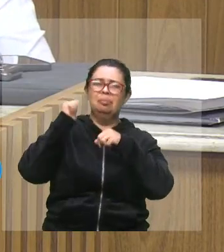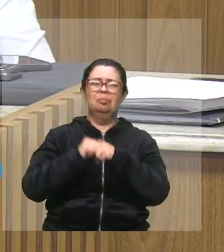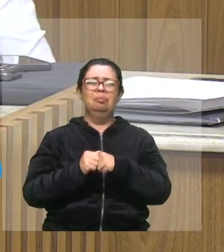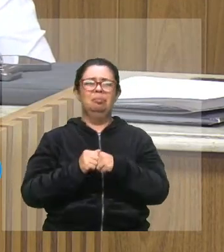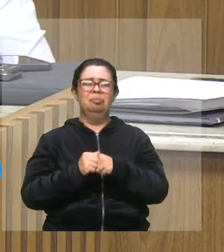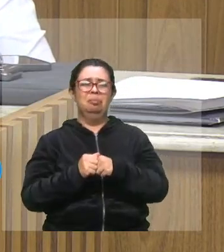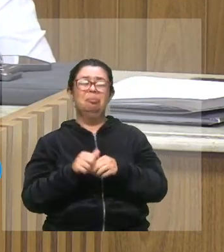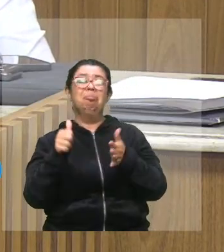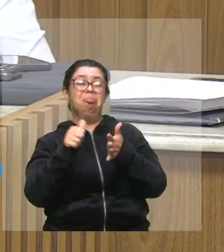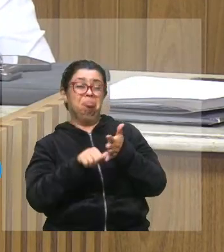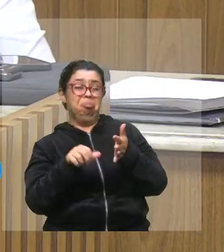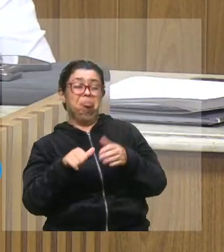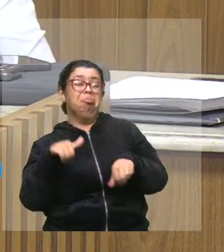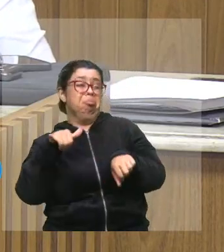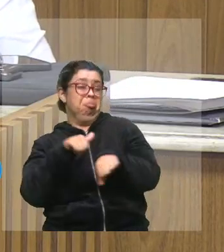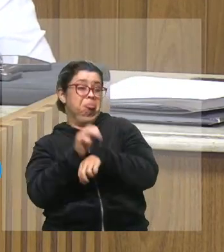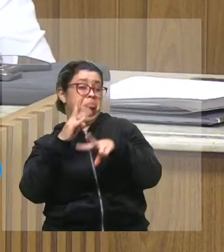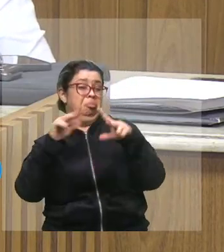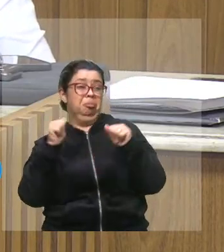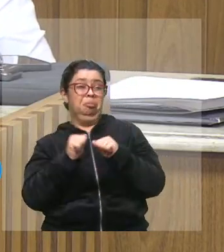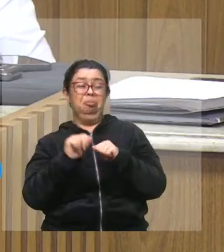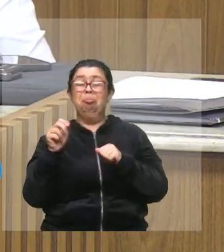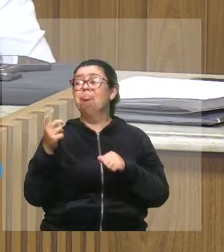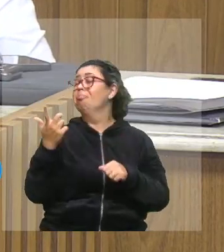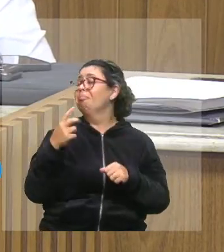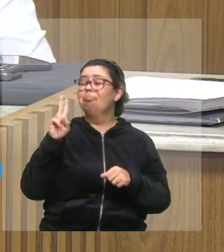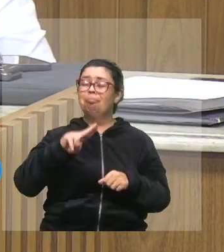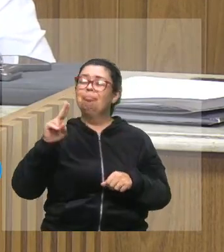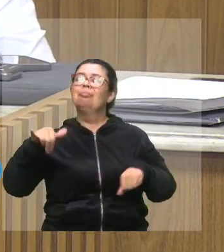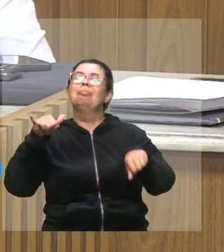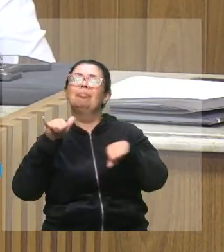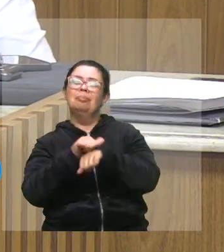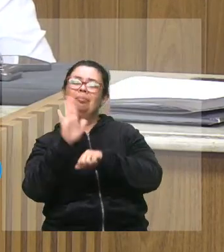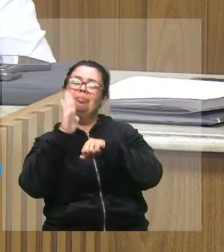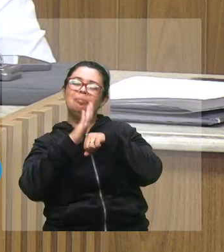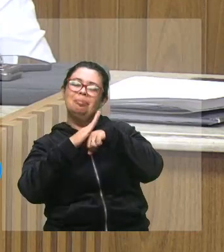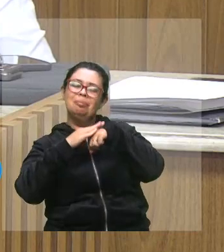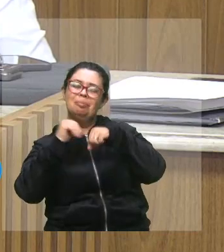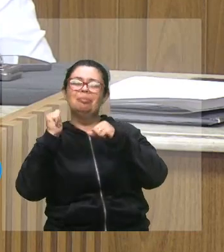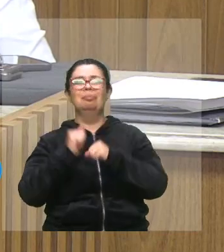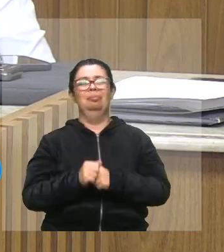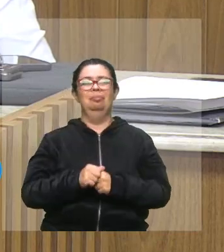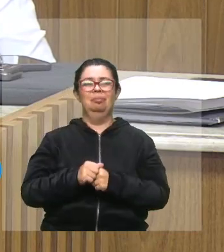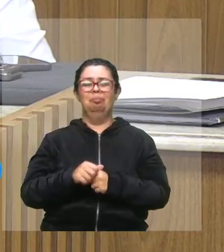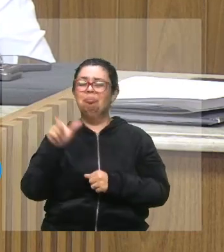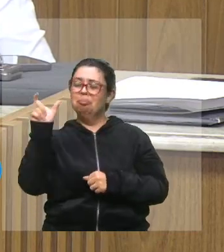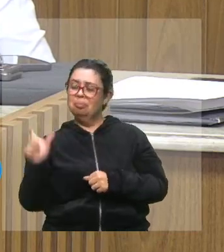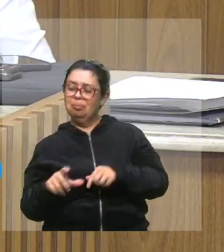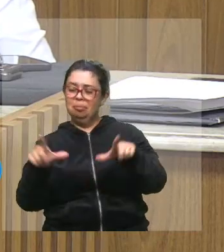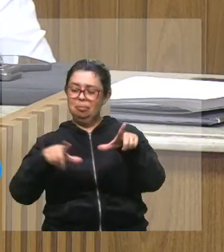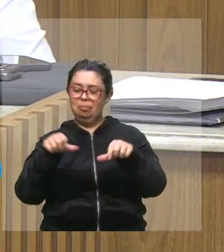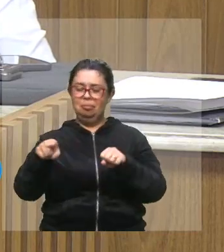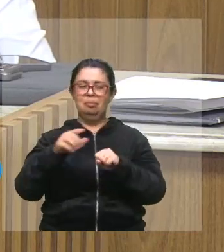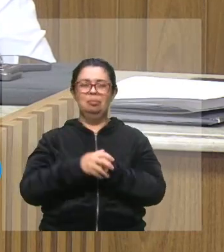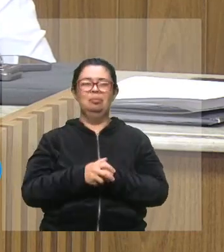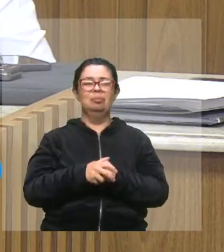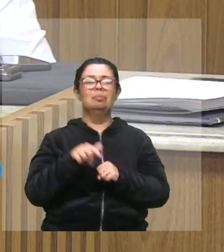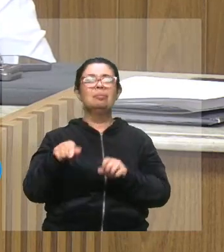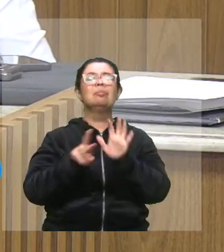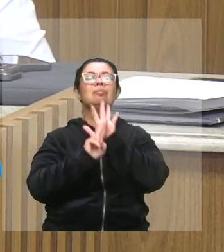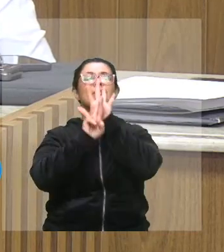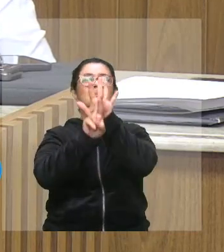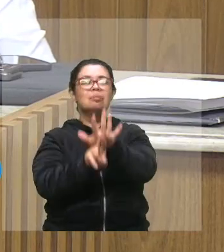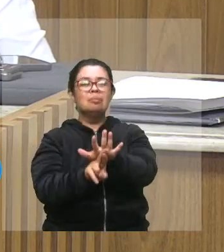faltava material, mas não faltava o carinho e empenho daqueles que estavam ali. E é hoje,